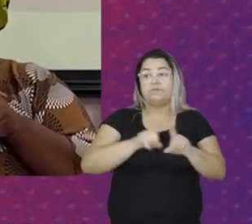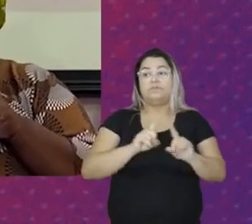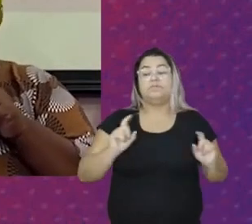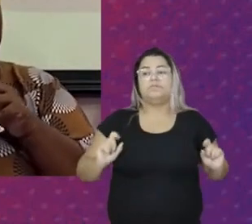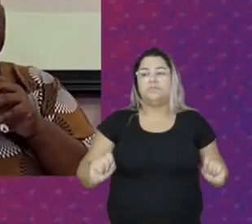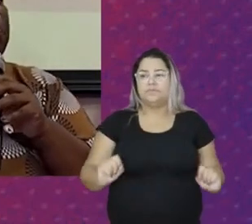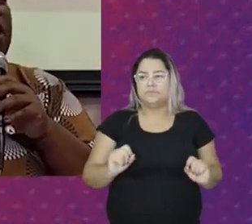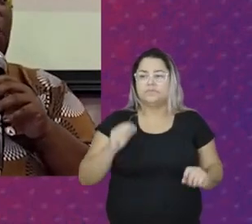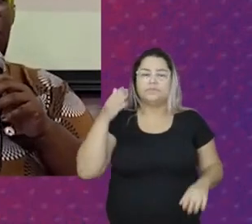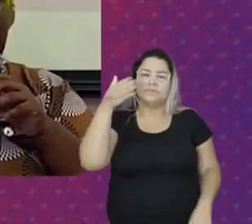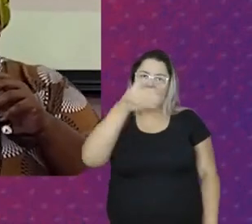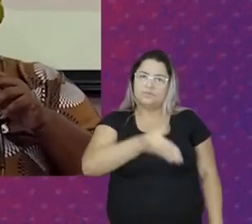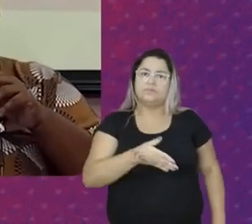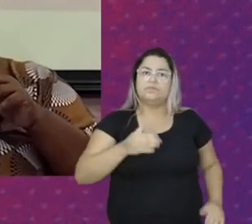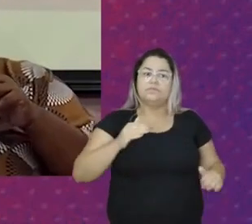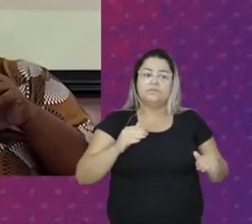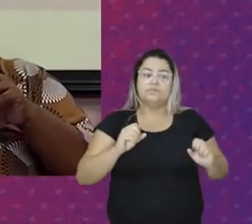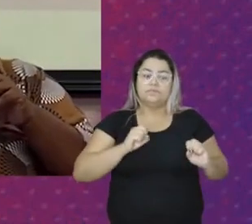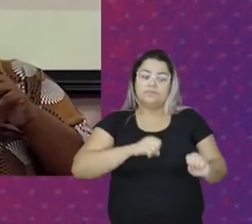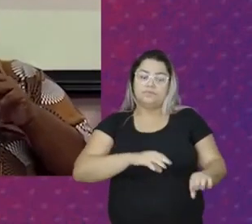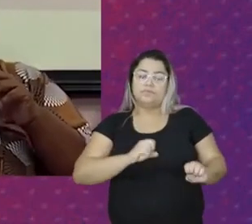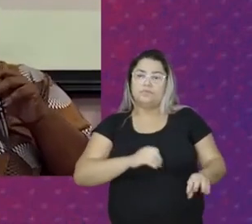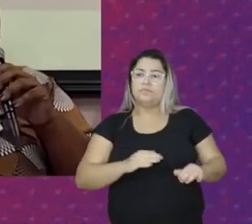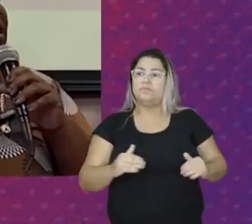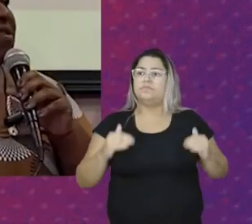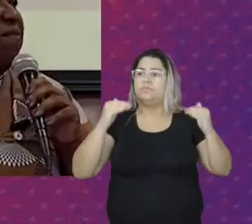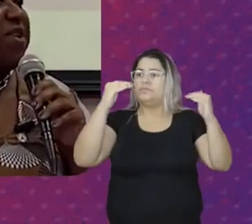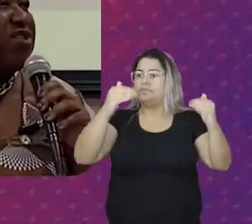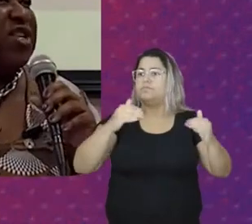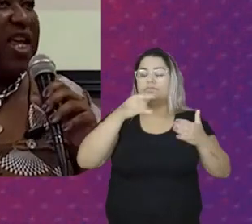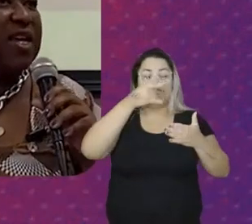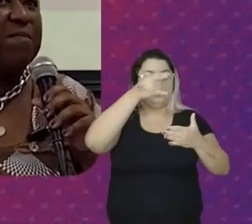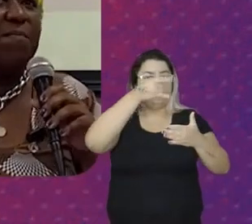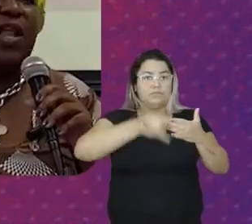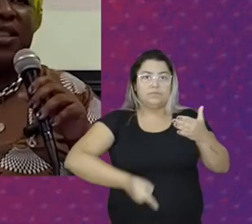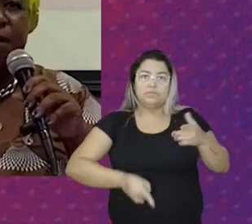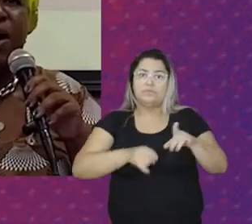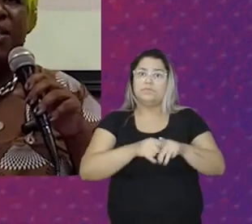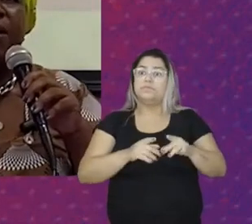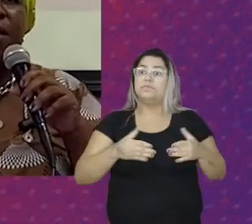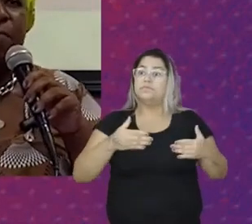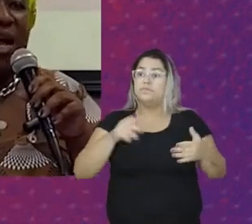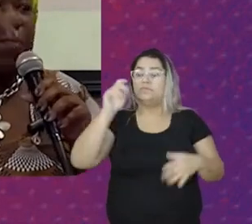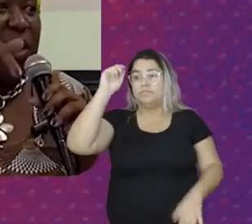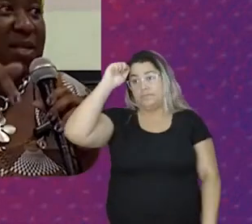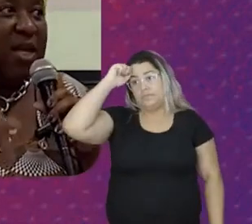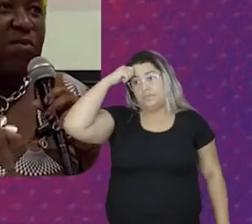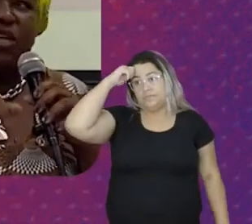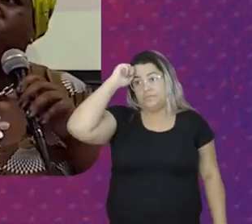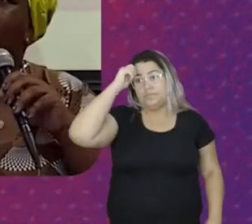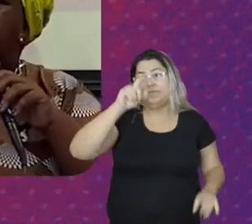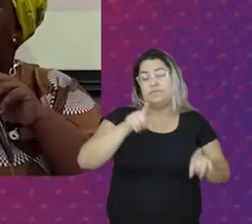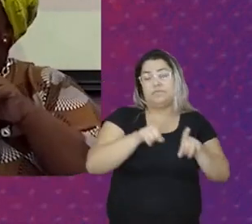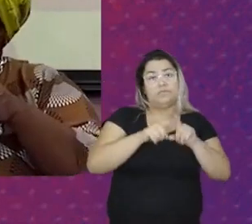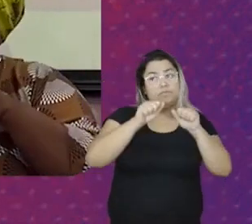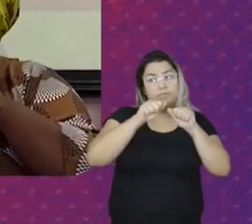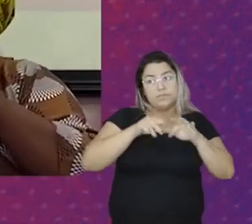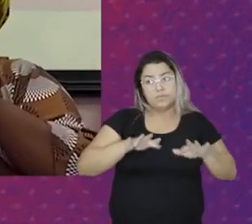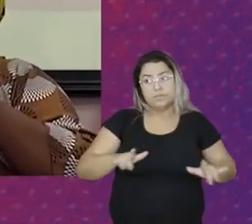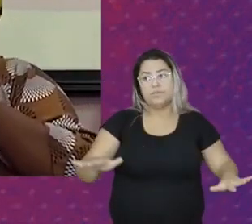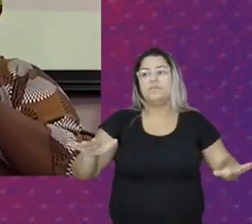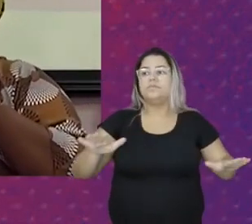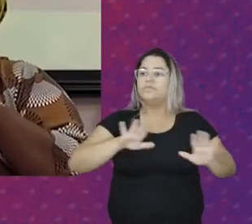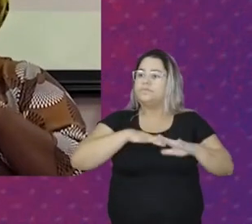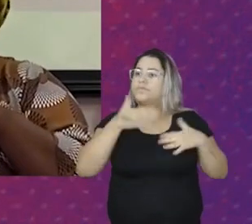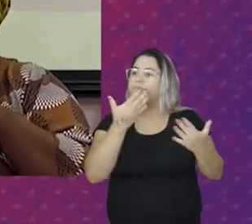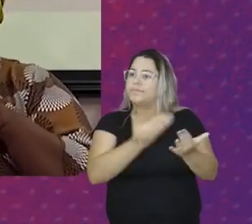de acesso ao ensino superior, vocês vão encontrar desde os documentos da Frente Negra a demanda para a expansão da escola pública e